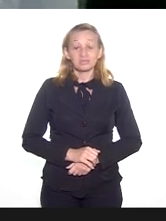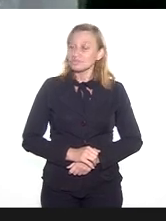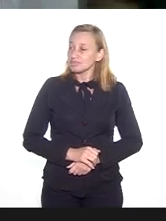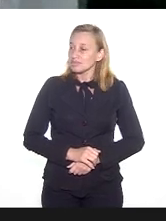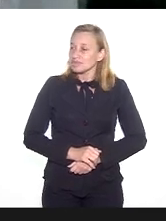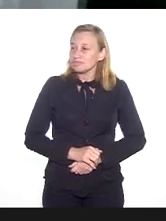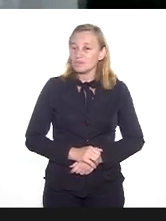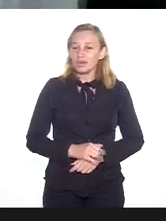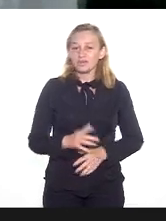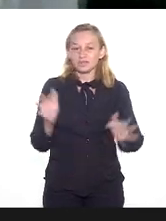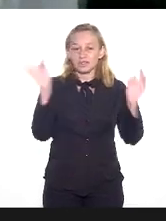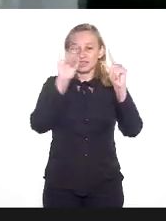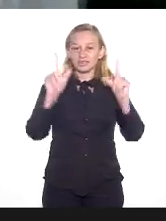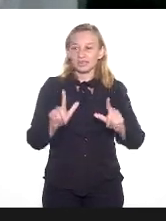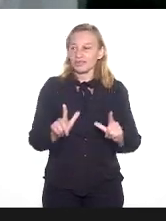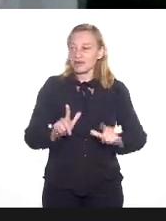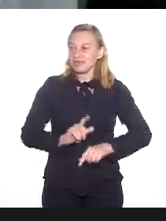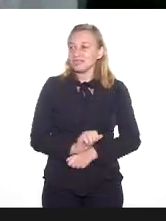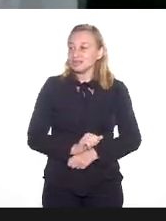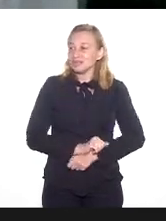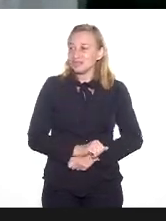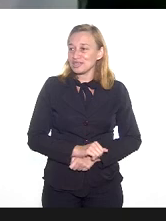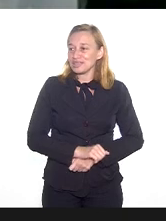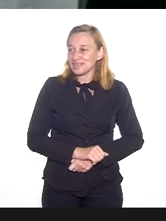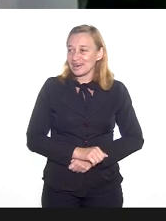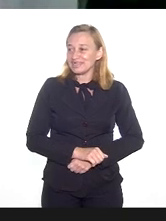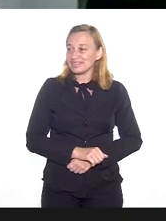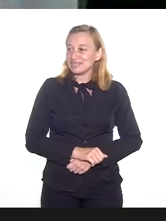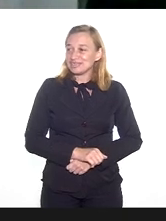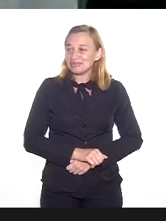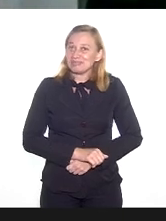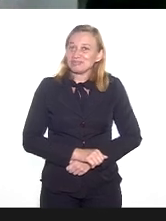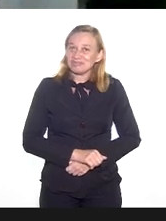a minha felicidade de ter participado.